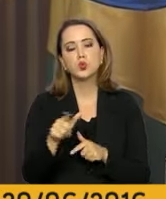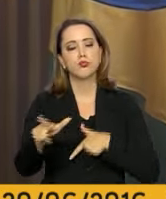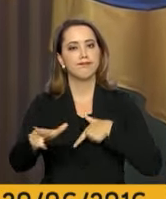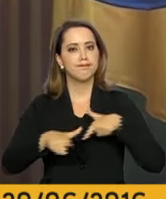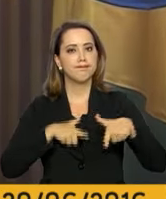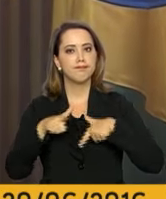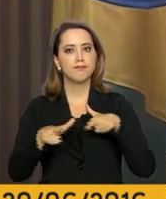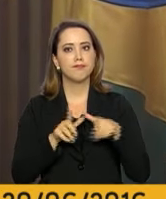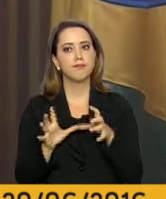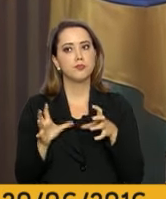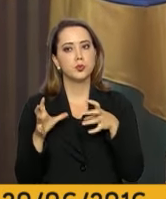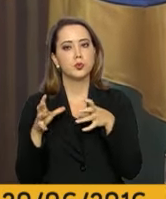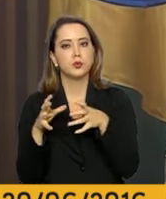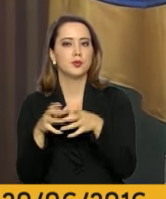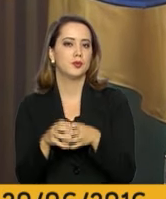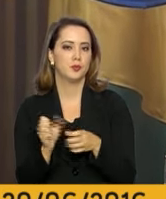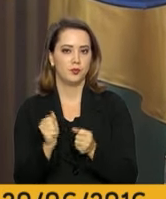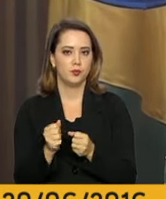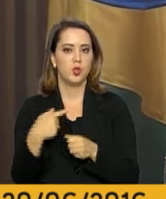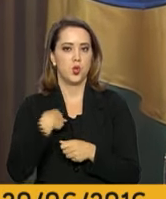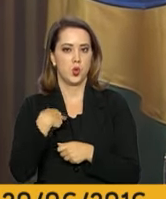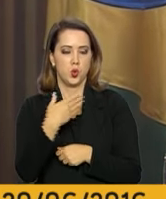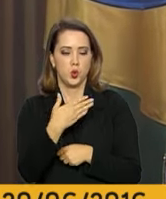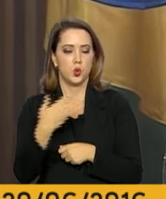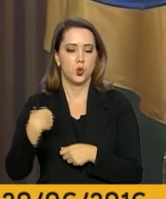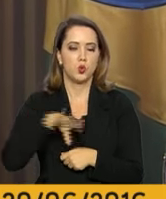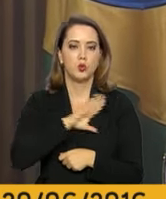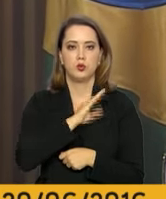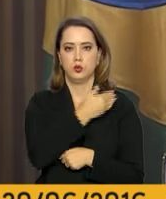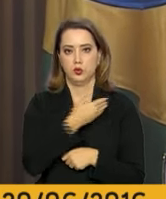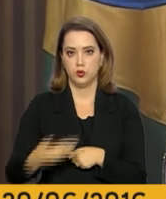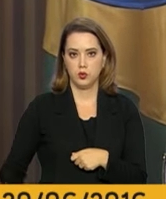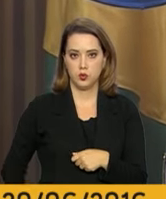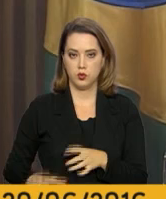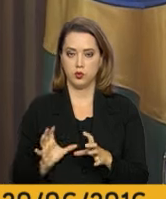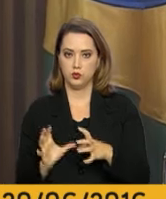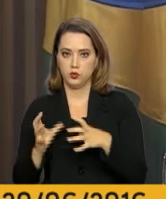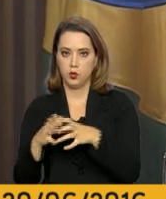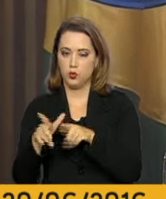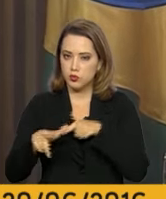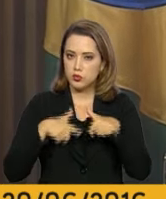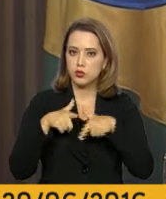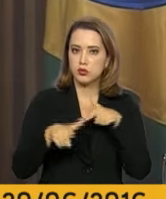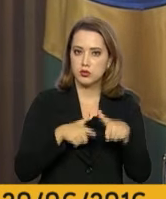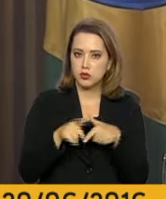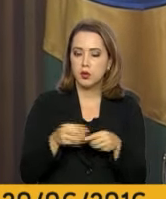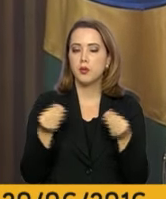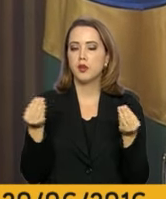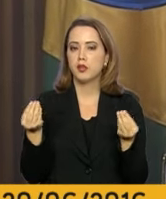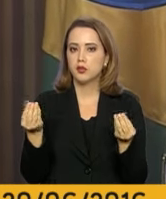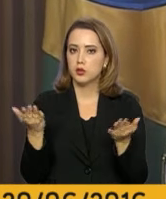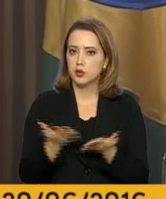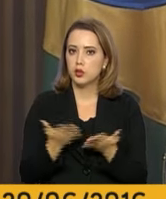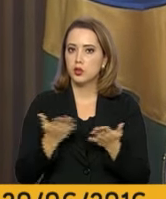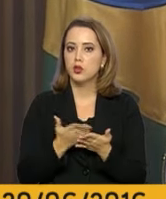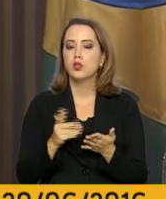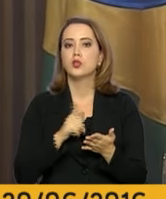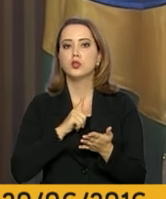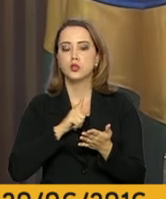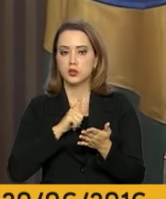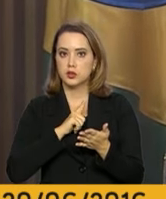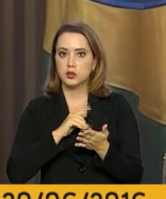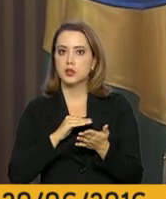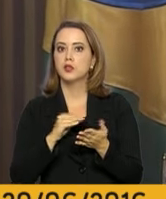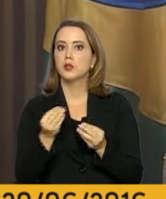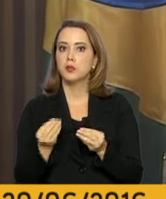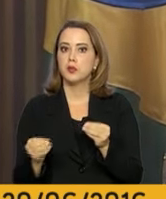trabalho de equipe do nosso governo na verdade um trabalho de equipe a qual se adicionou hoje a equipe dos secretários